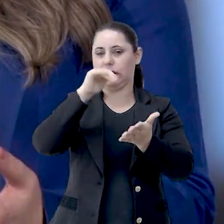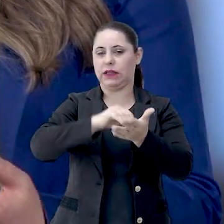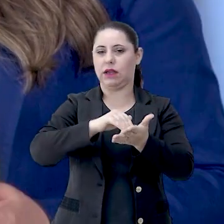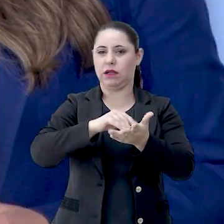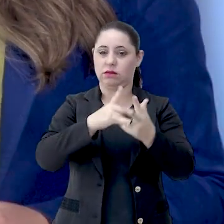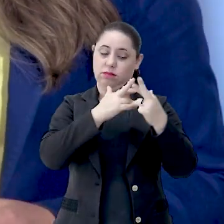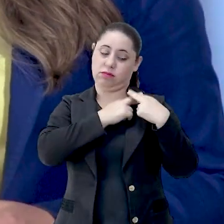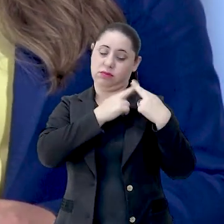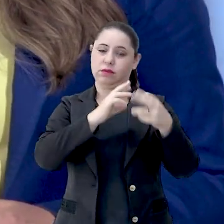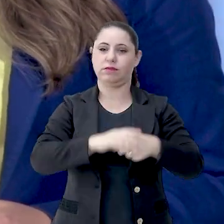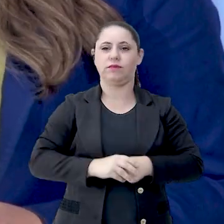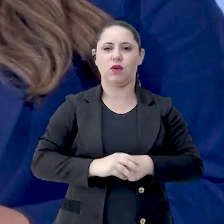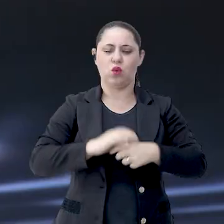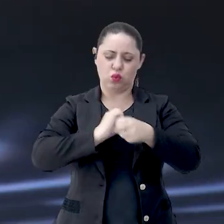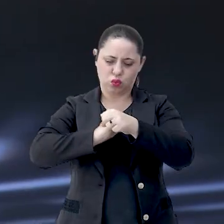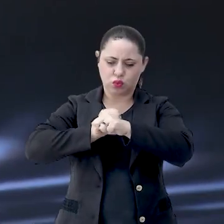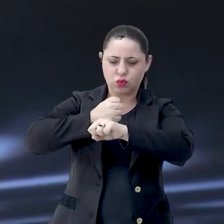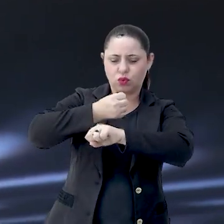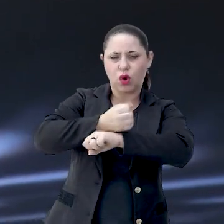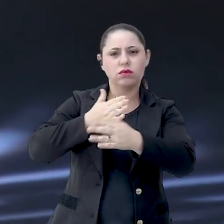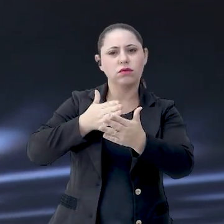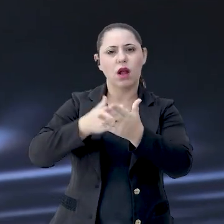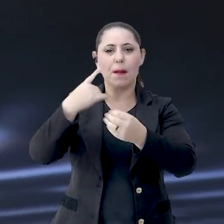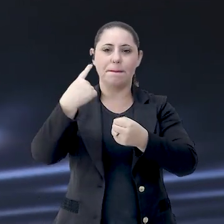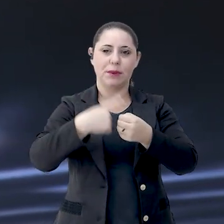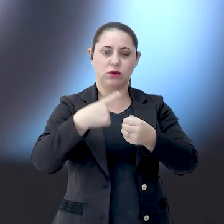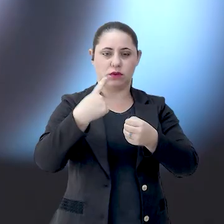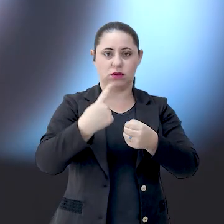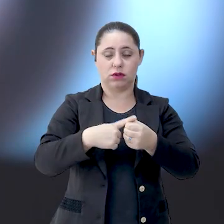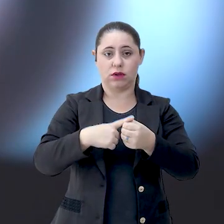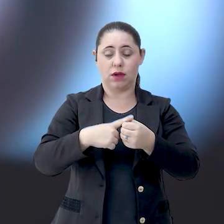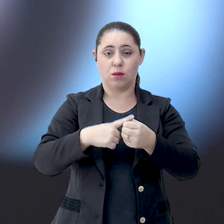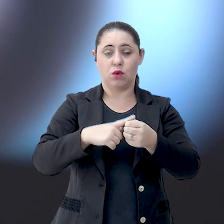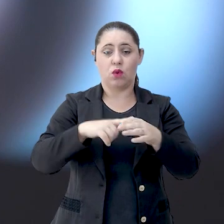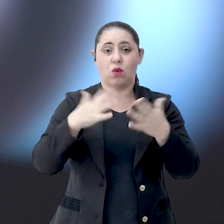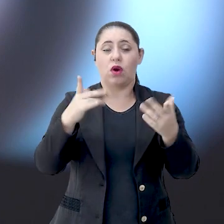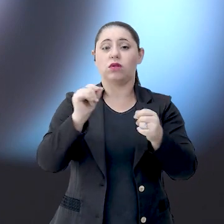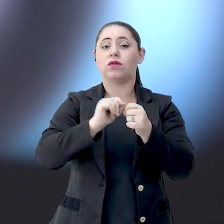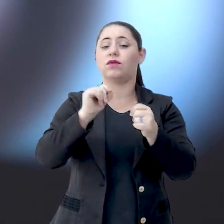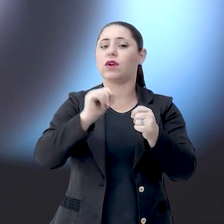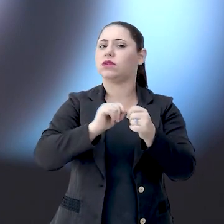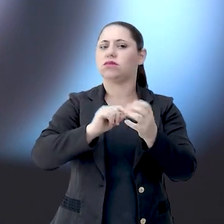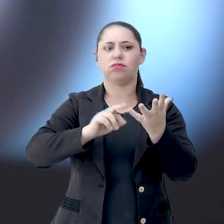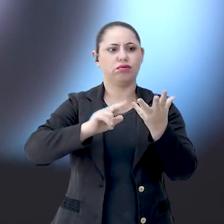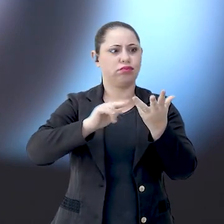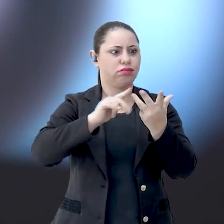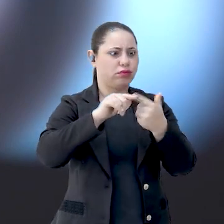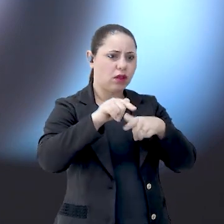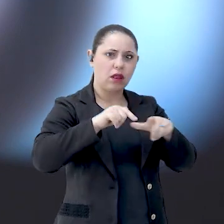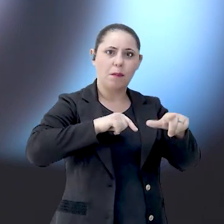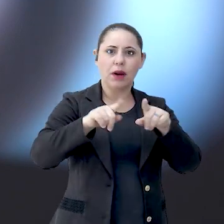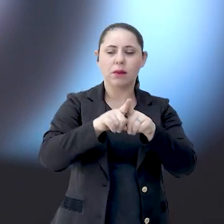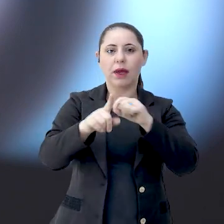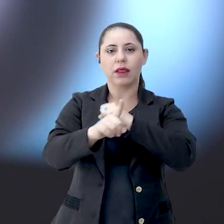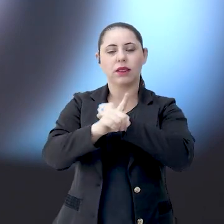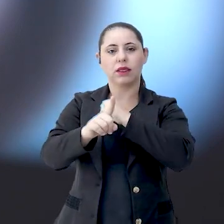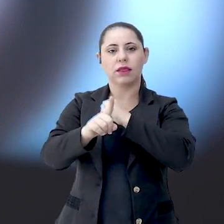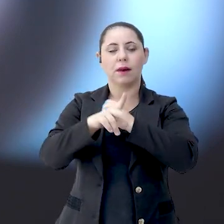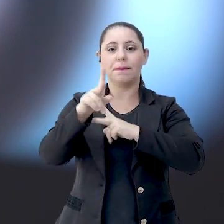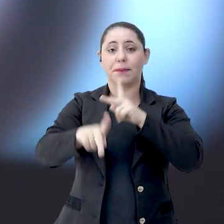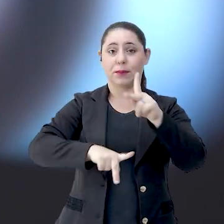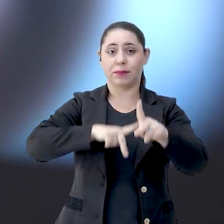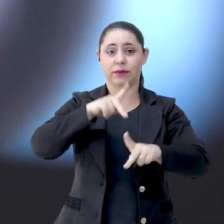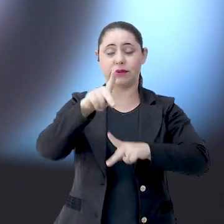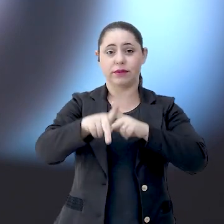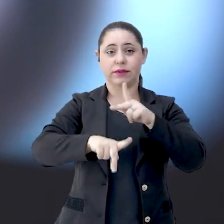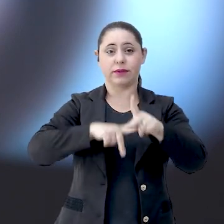de suas secretarias. Os desafios desses municípios ao executar todos esses serviços e